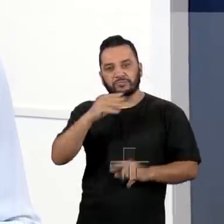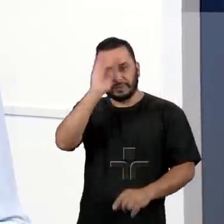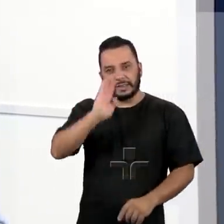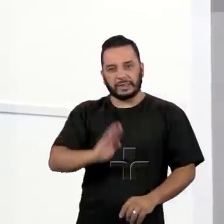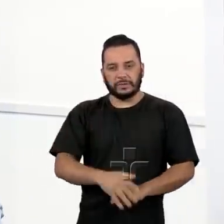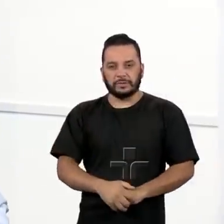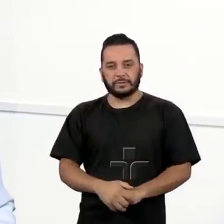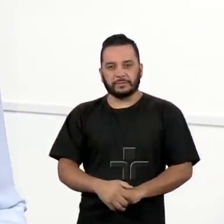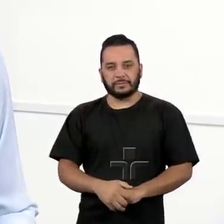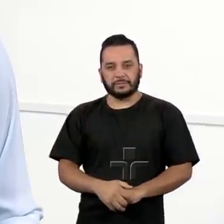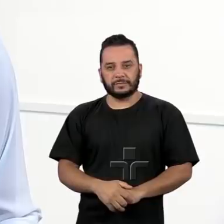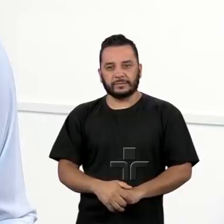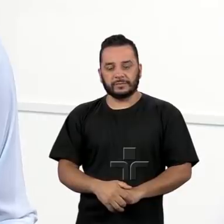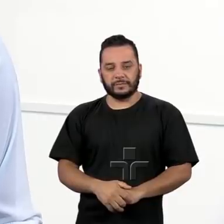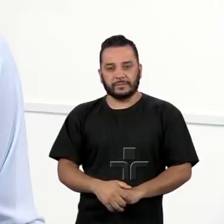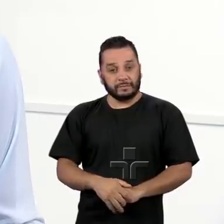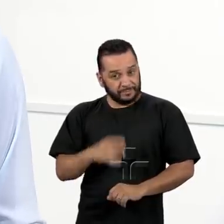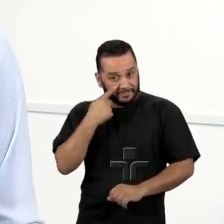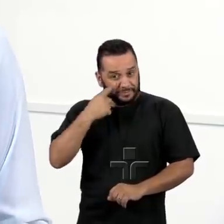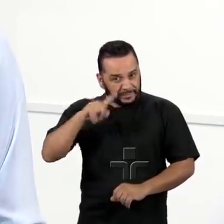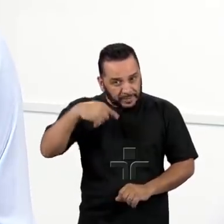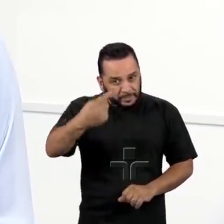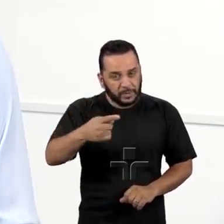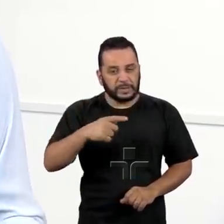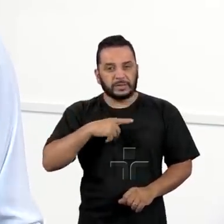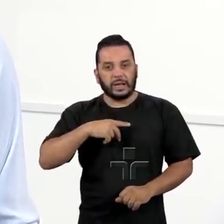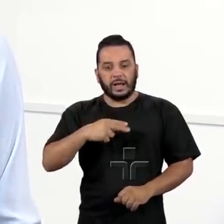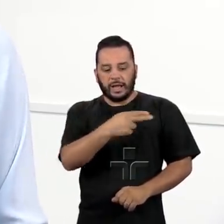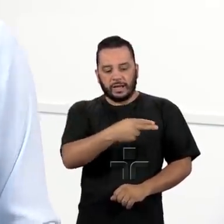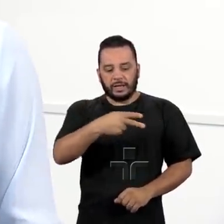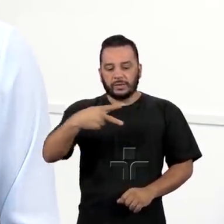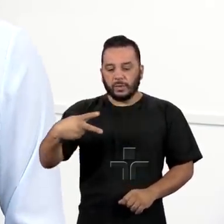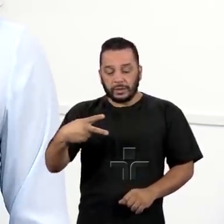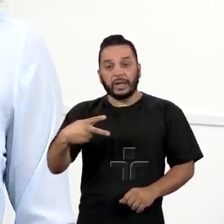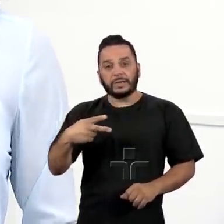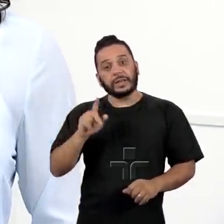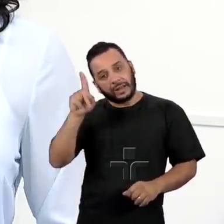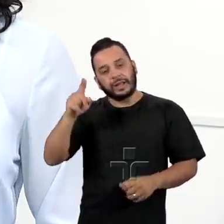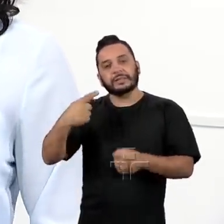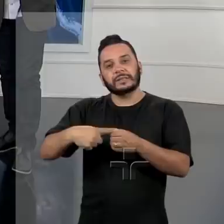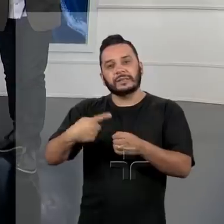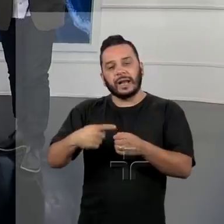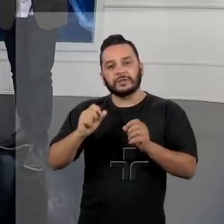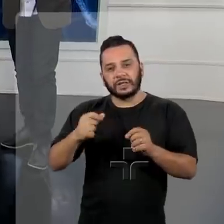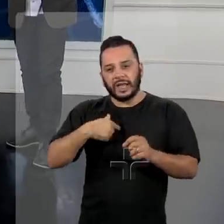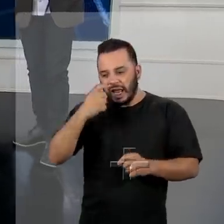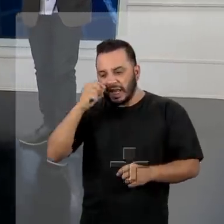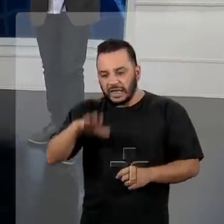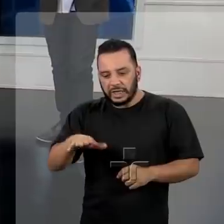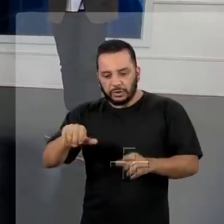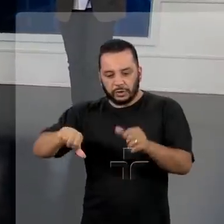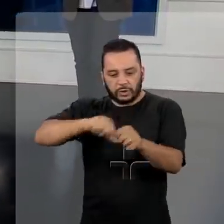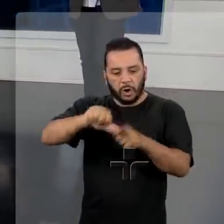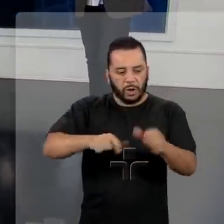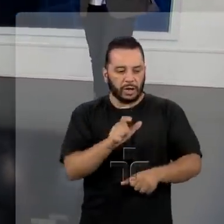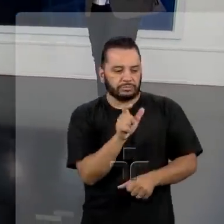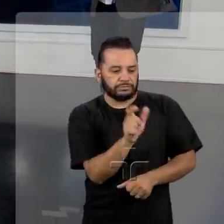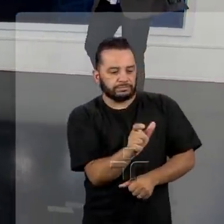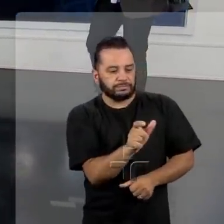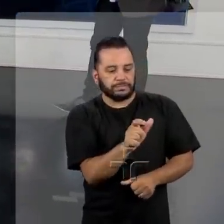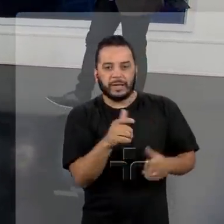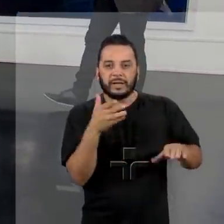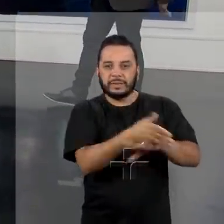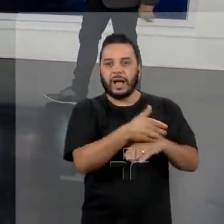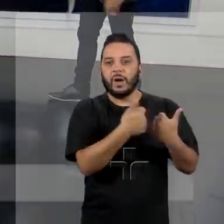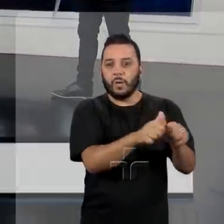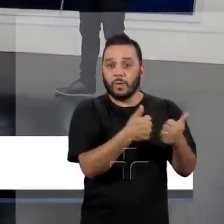jornal. E veja daqui a pouco, cidade na Indonésia troca lixo por passagem de ônibus. E mais, inundações não espantam